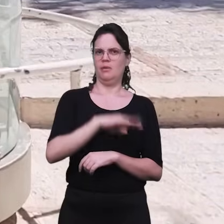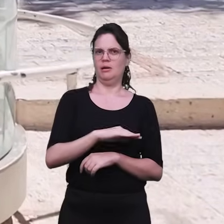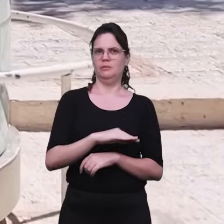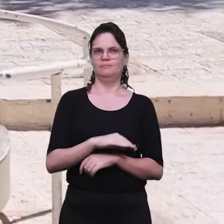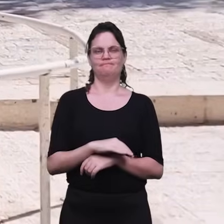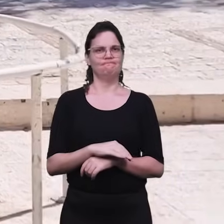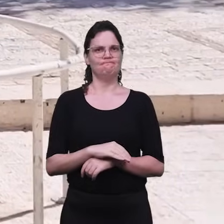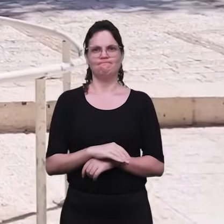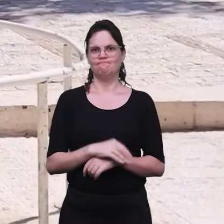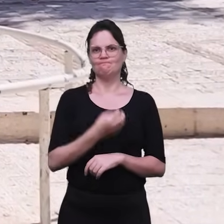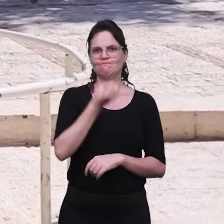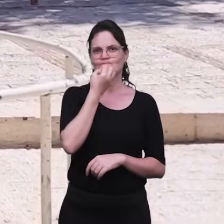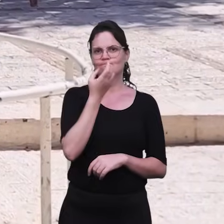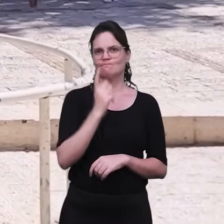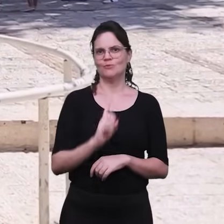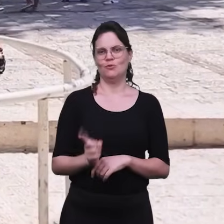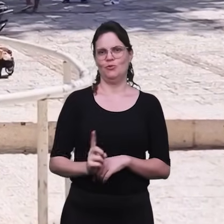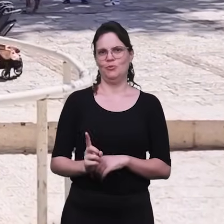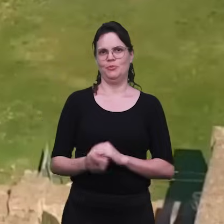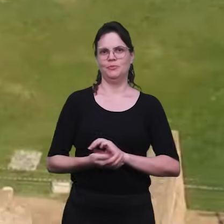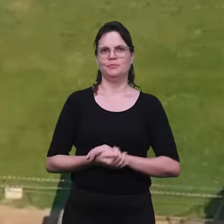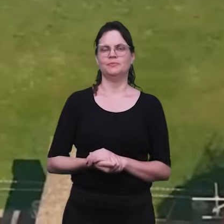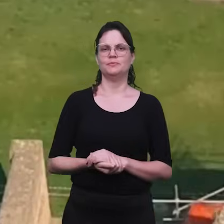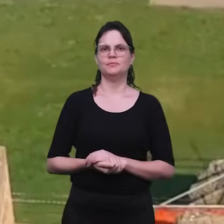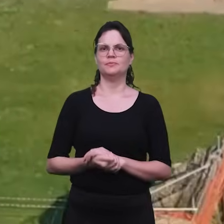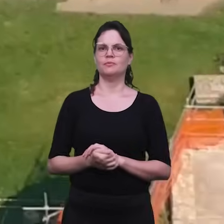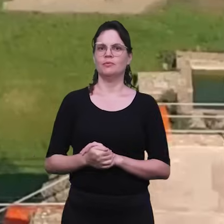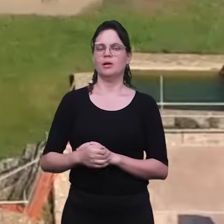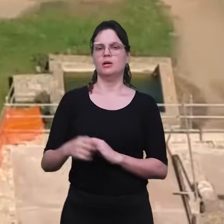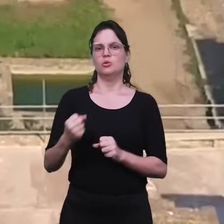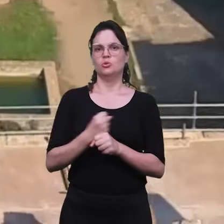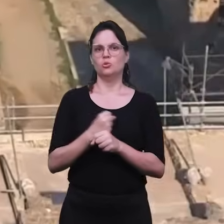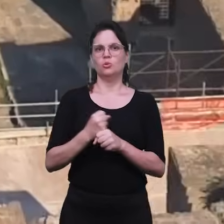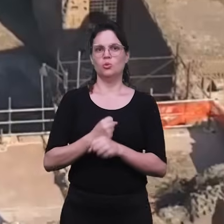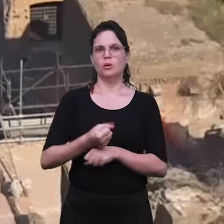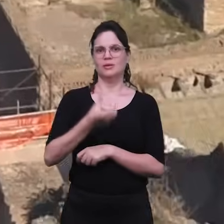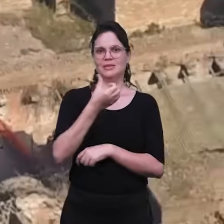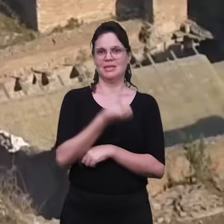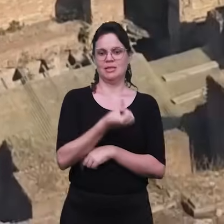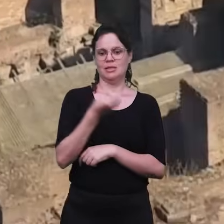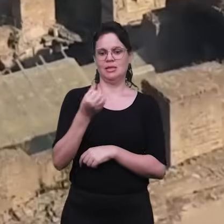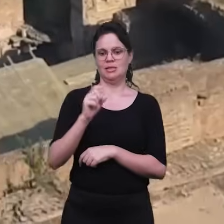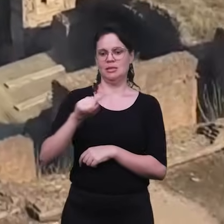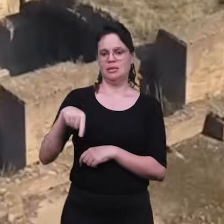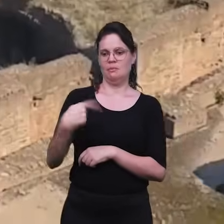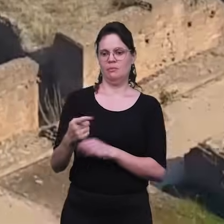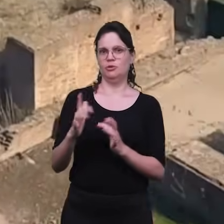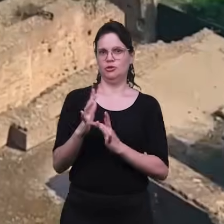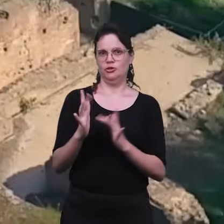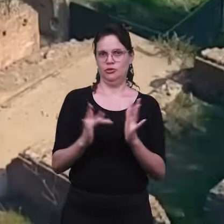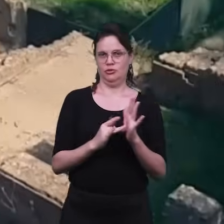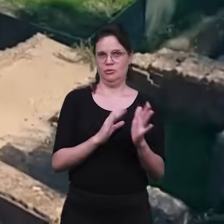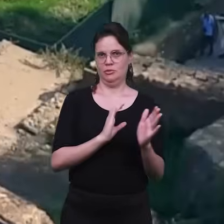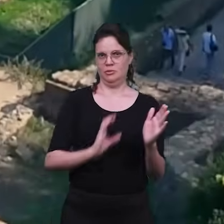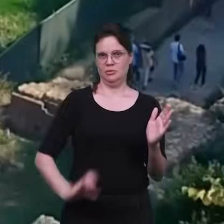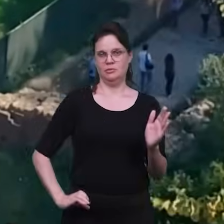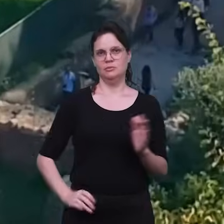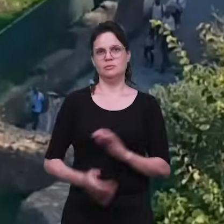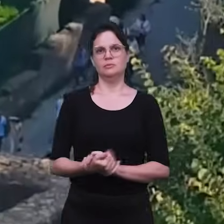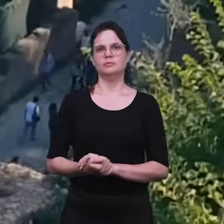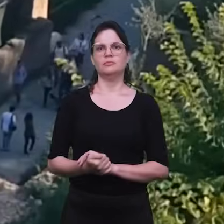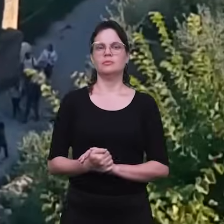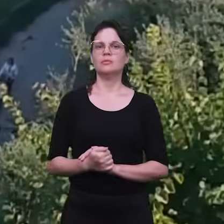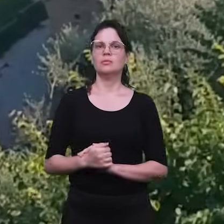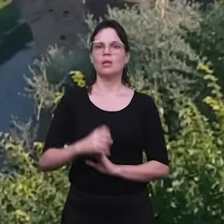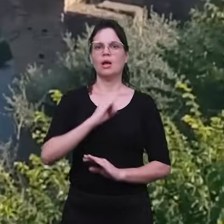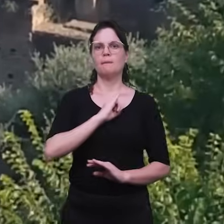não ficaria impune. No ano 66 depois de Cristo, o imperador ainda era